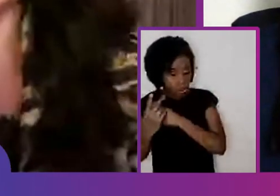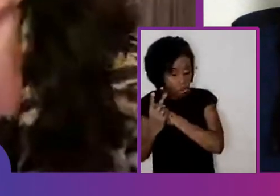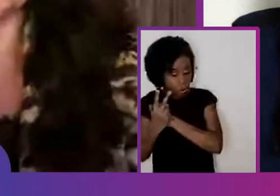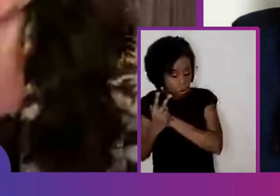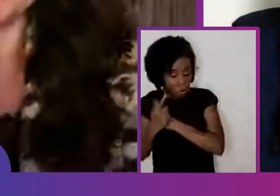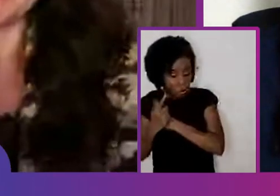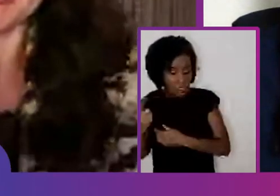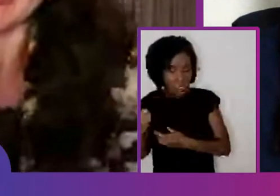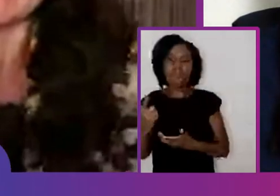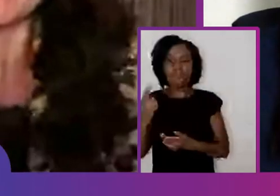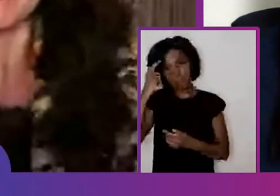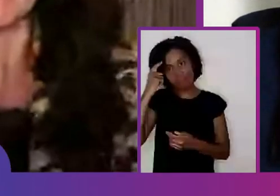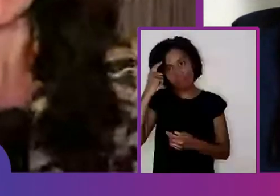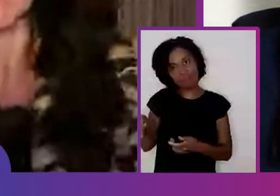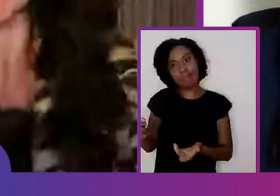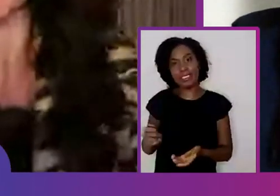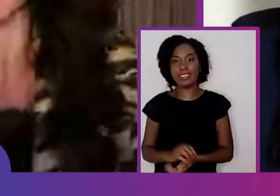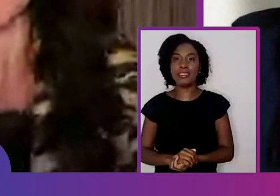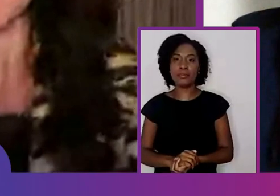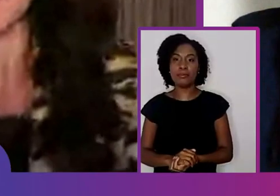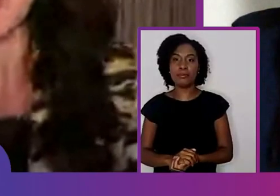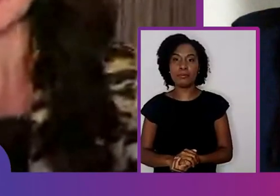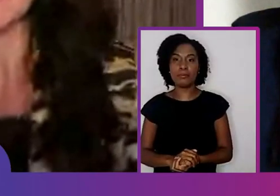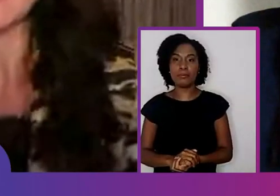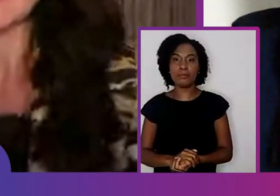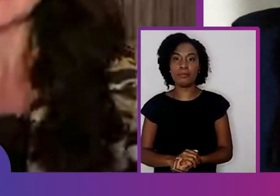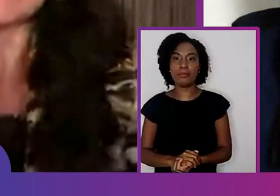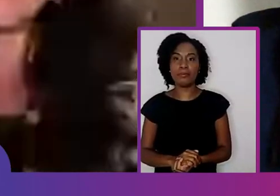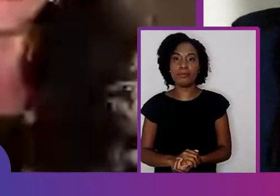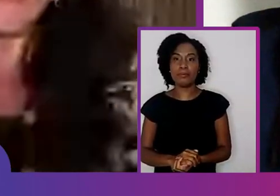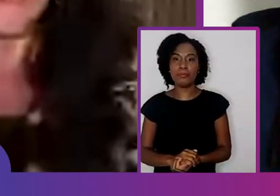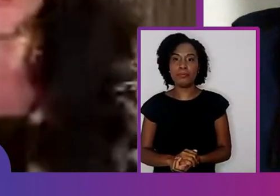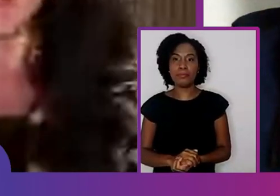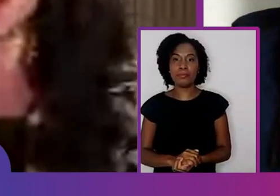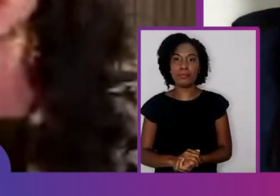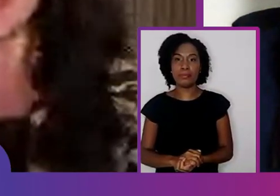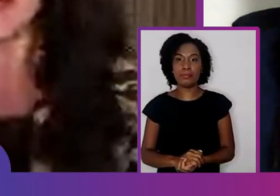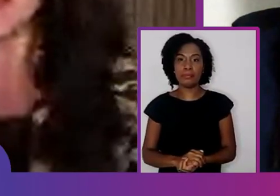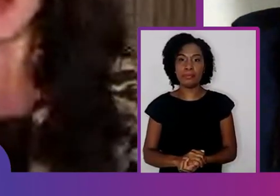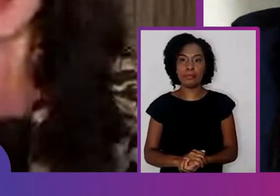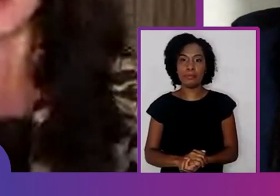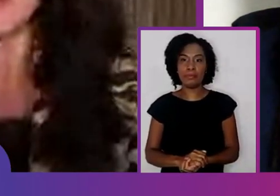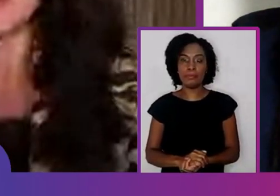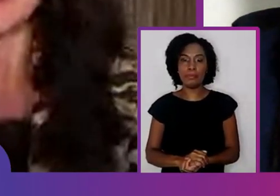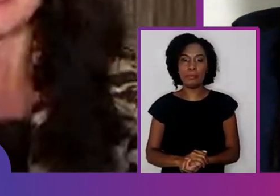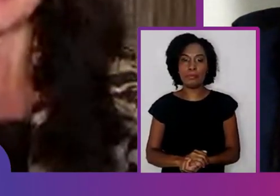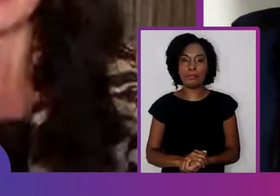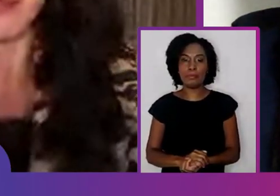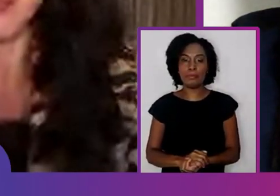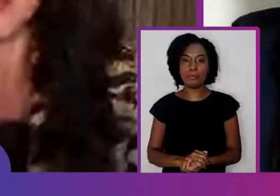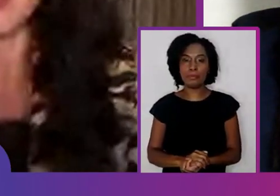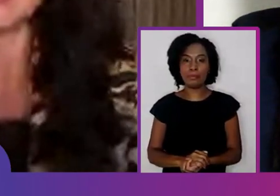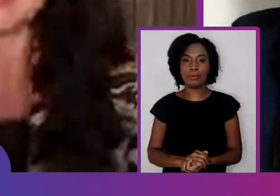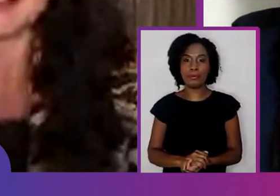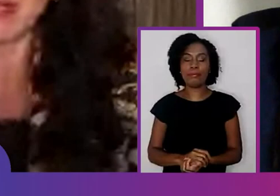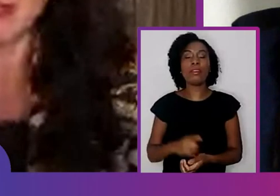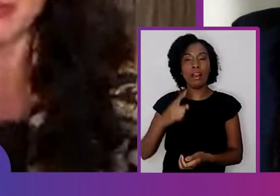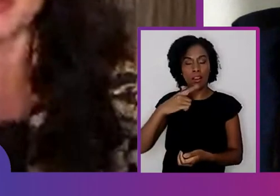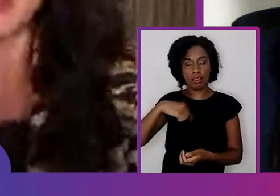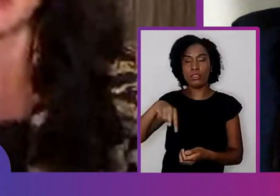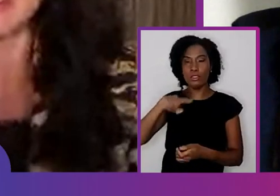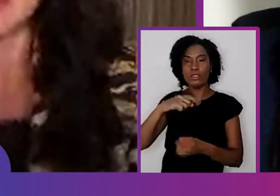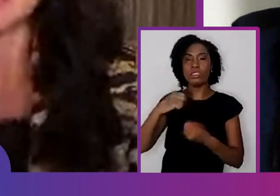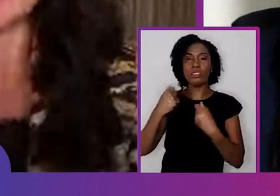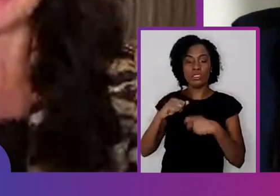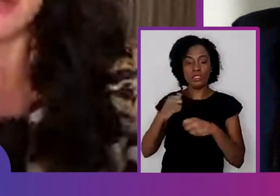Muito. É, a gente é que tem que segurar essa onda e, como qualquer experiência para crianças, não assustá-las,